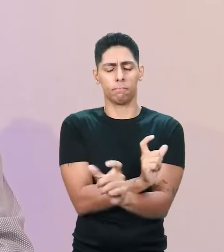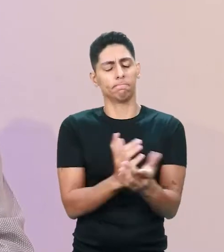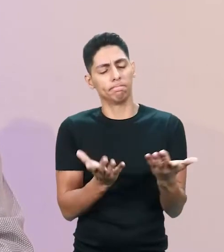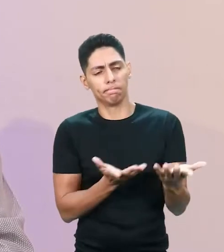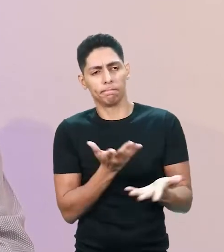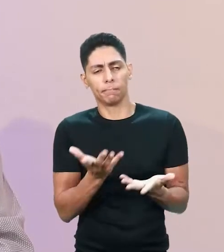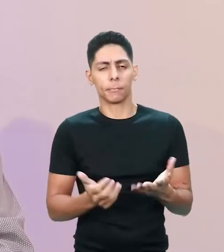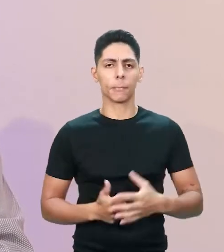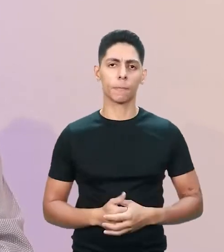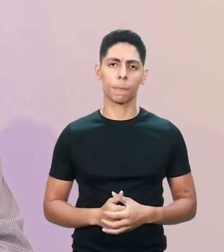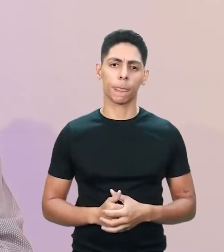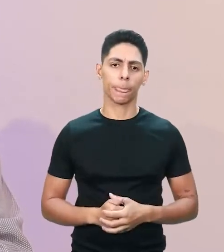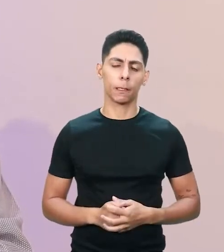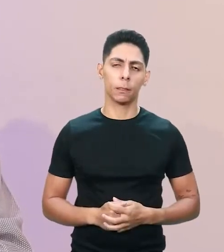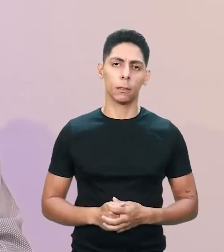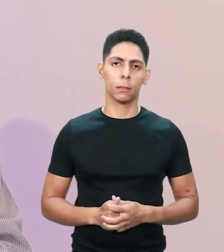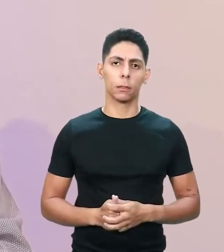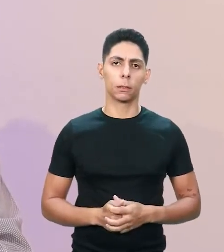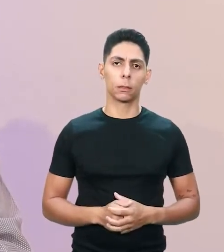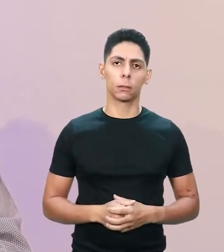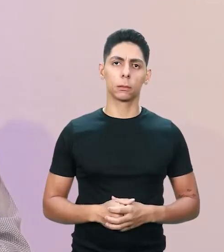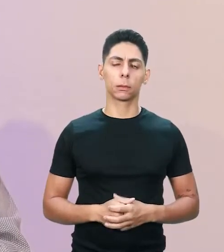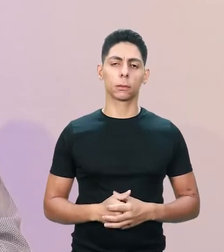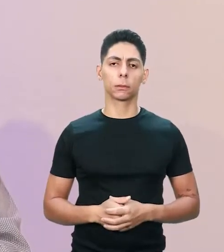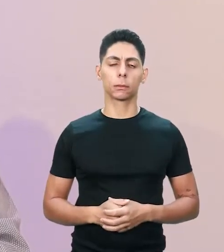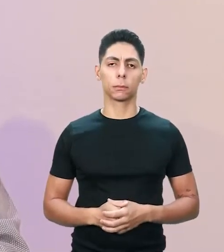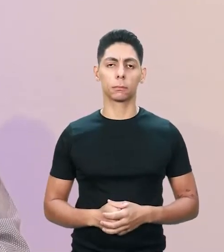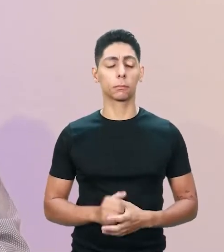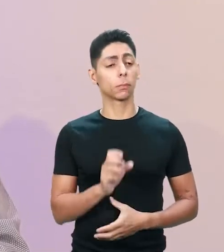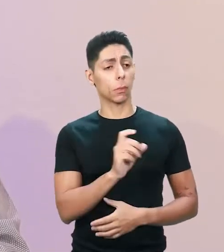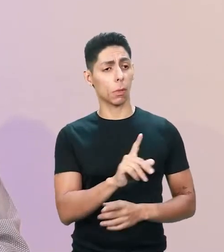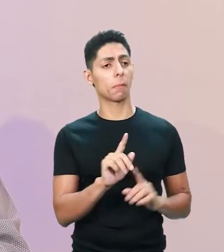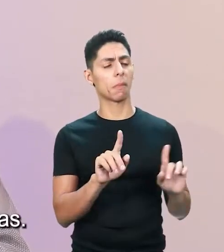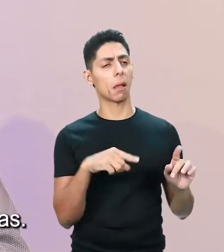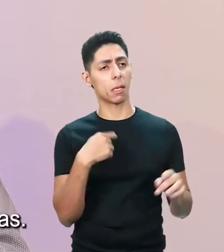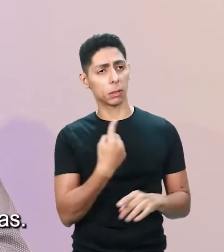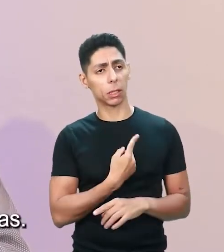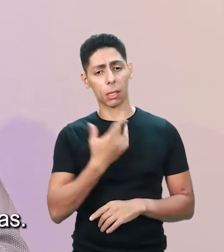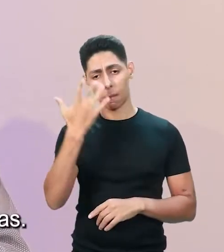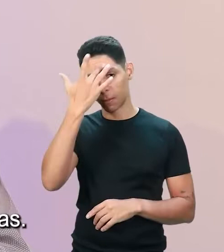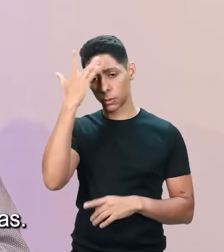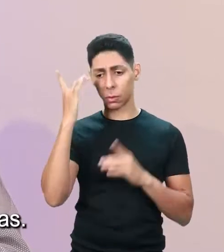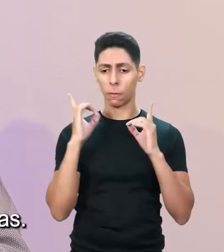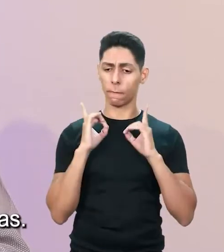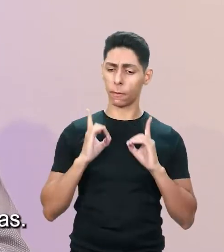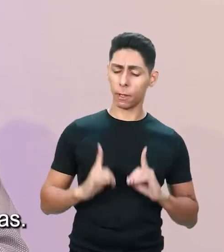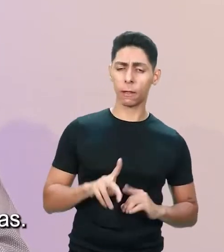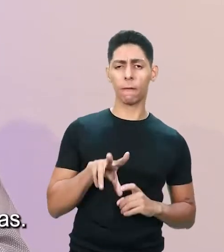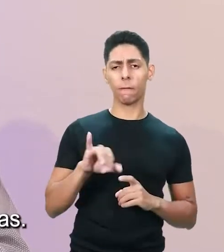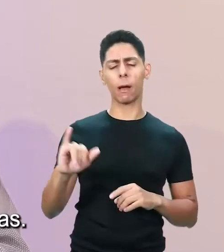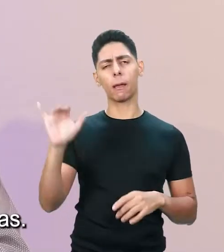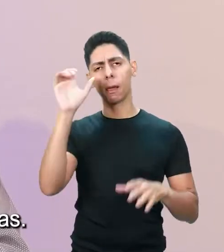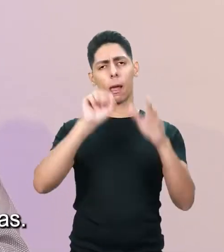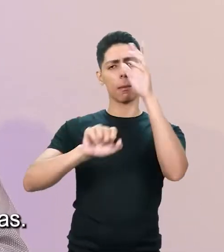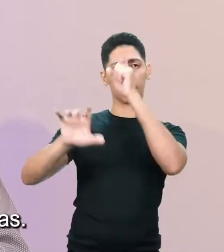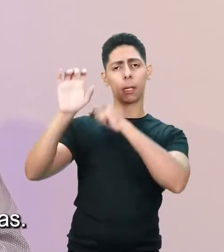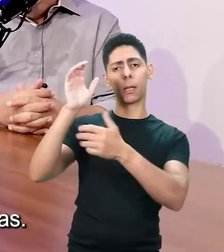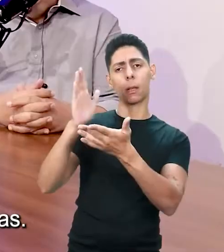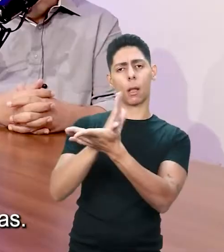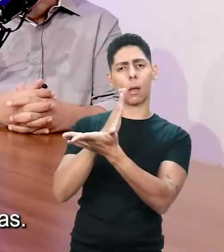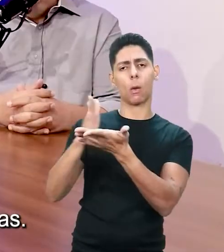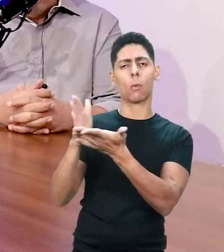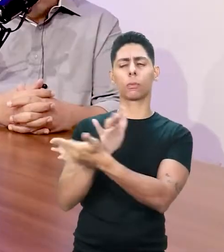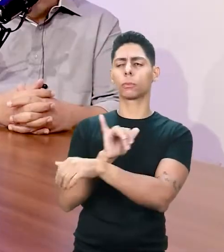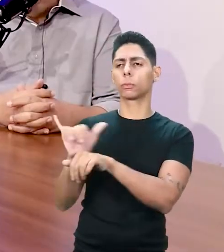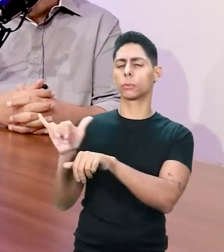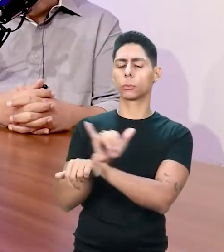assim, a gente, que é pessoa com deficiência, a gente vai aprendendo algumas estratégias.